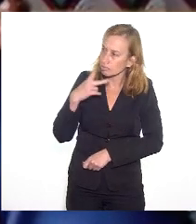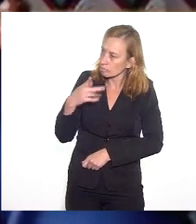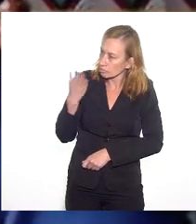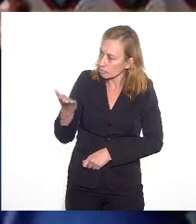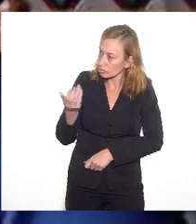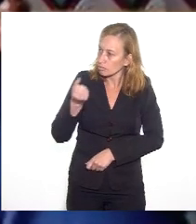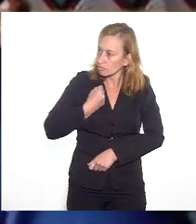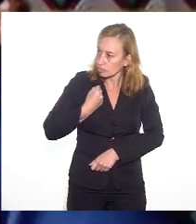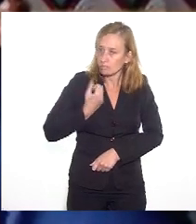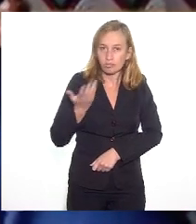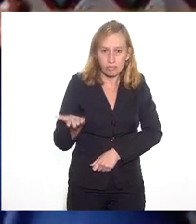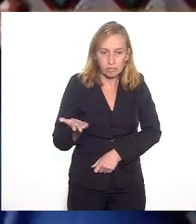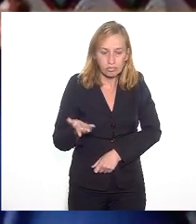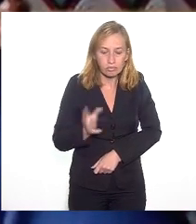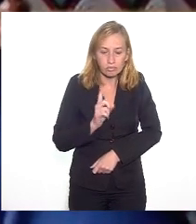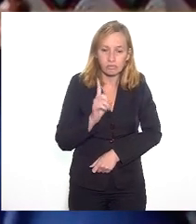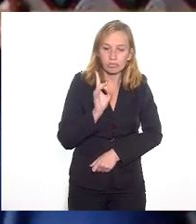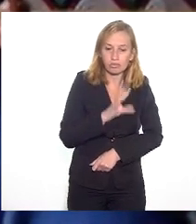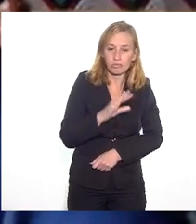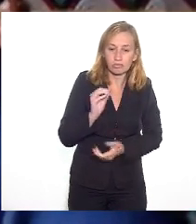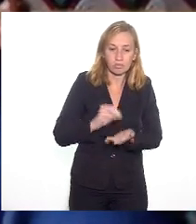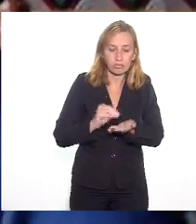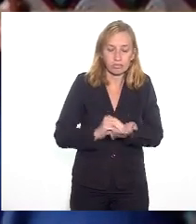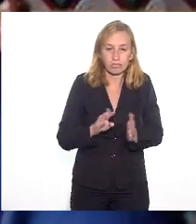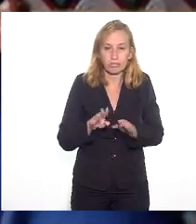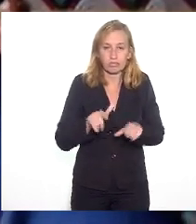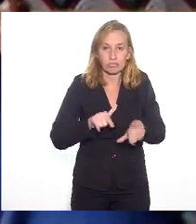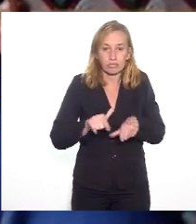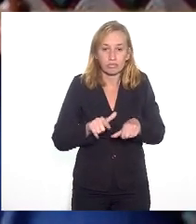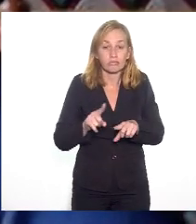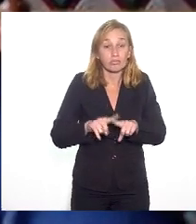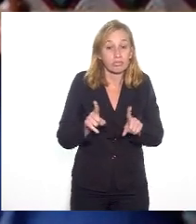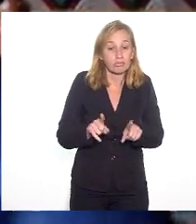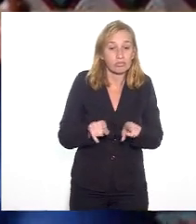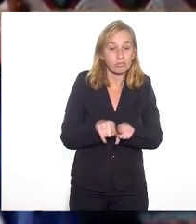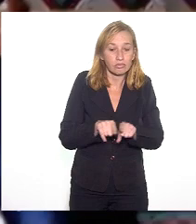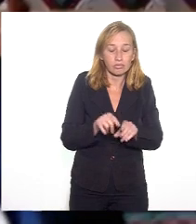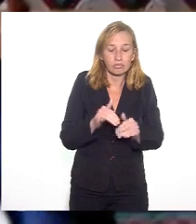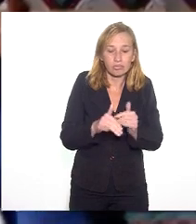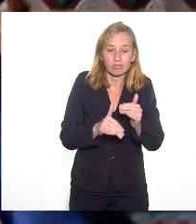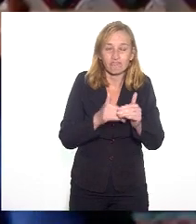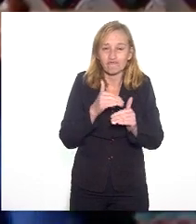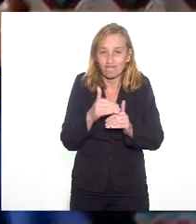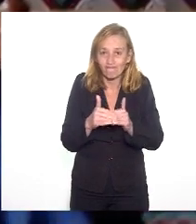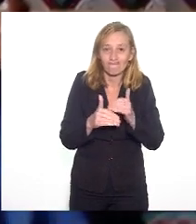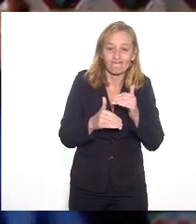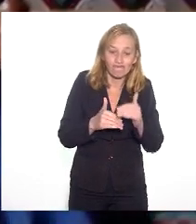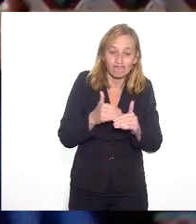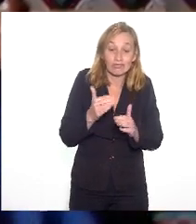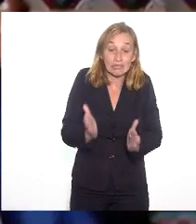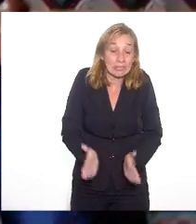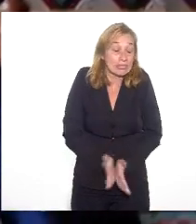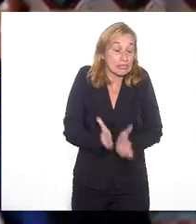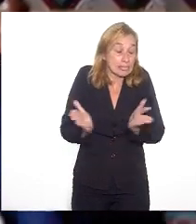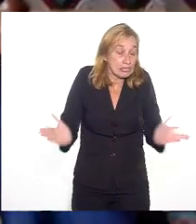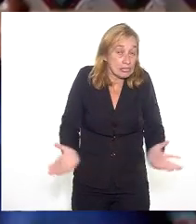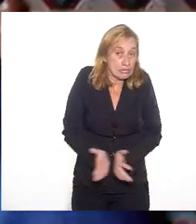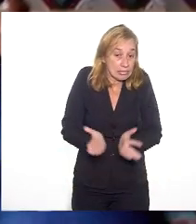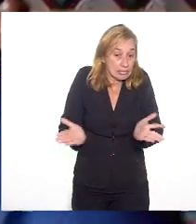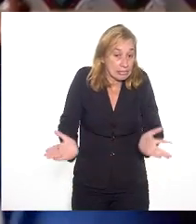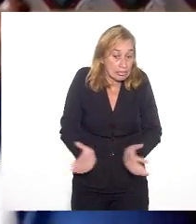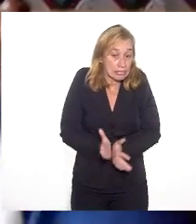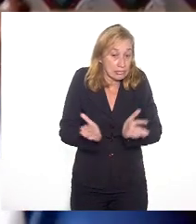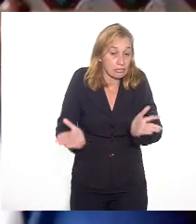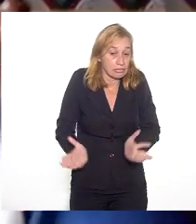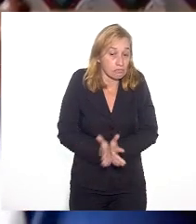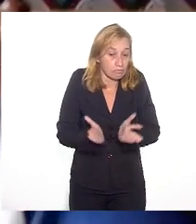os números, né? Não só do desemprego, mas a gente também avança para um processo de empobrecimento, diminuição